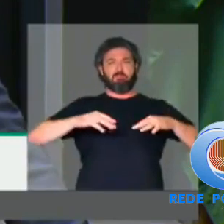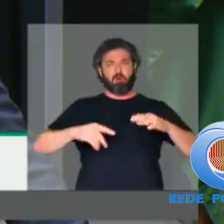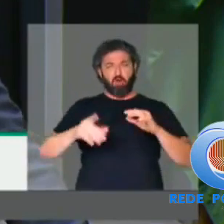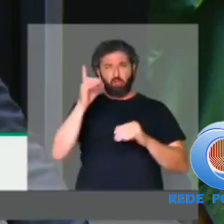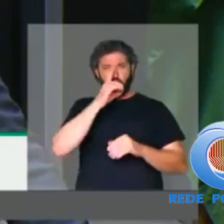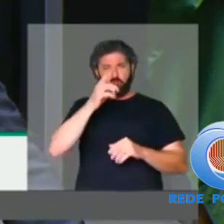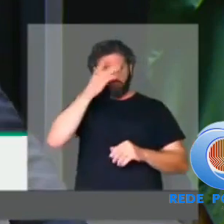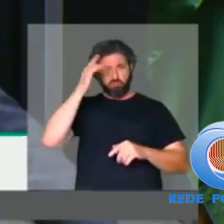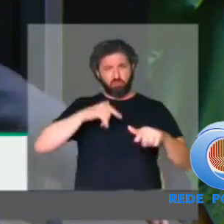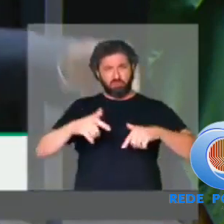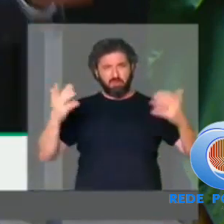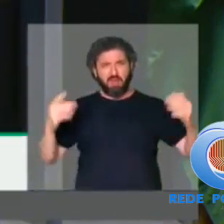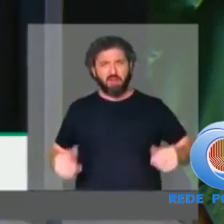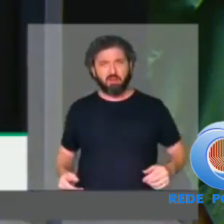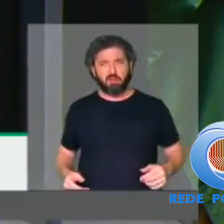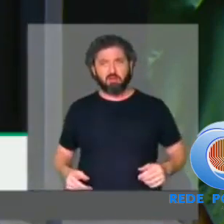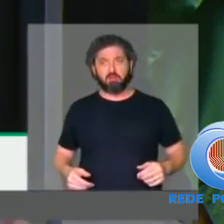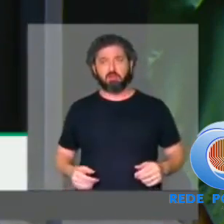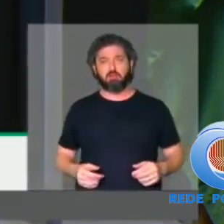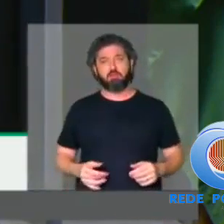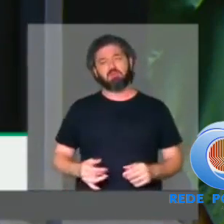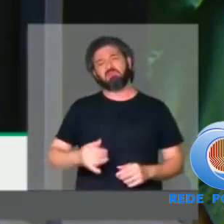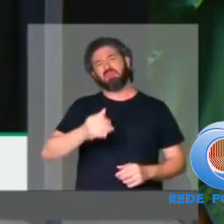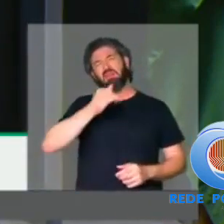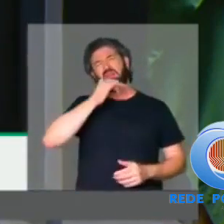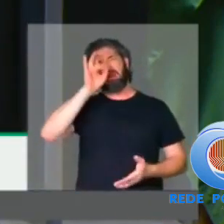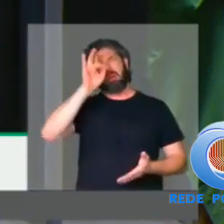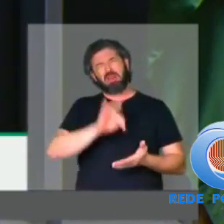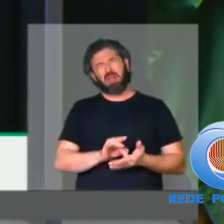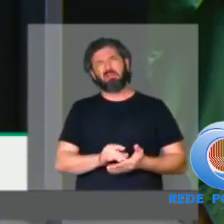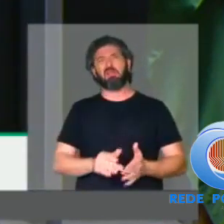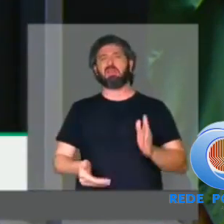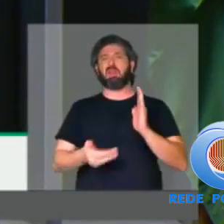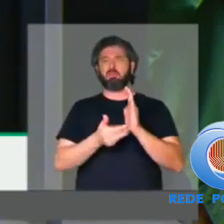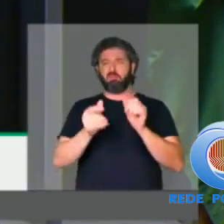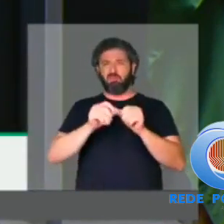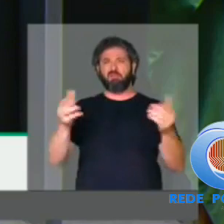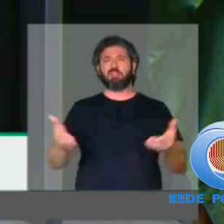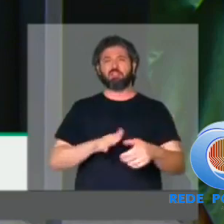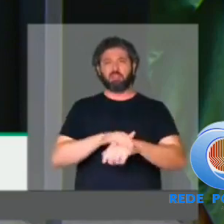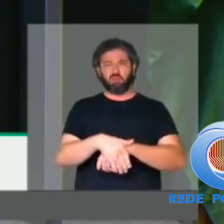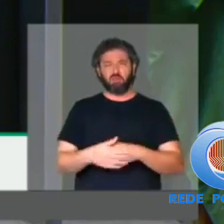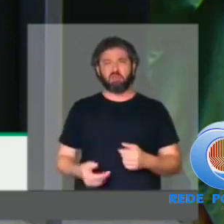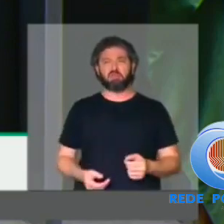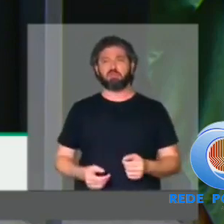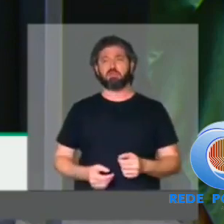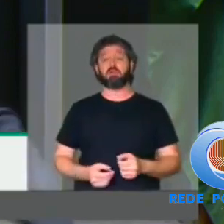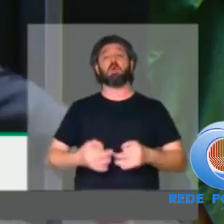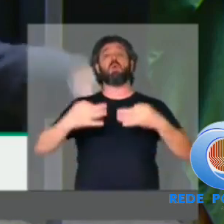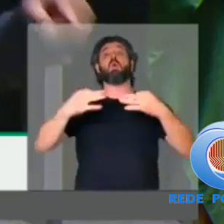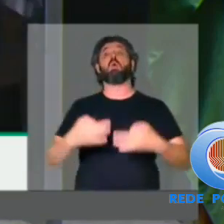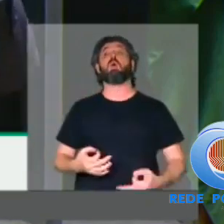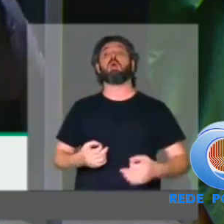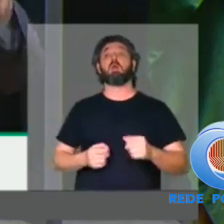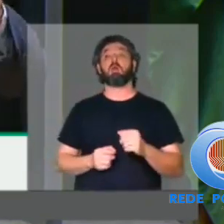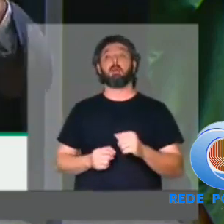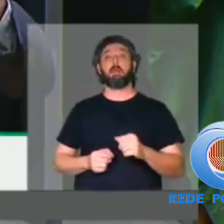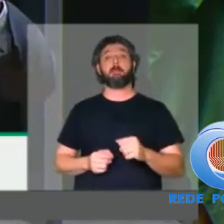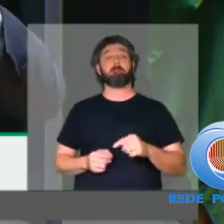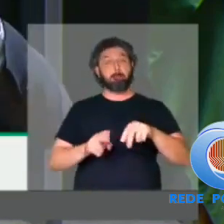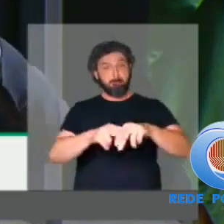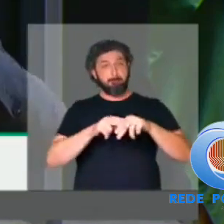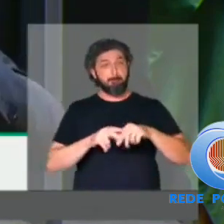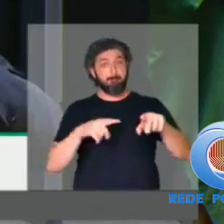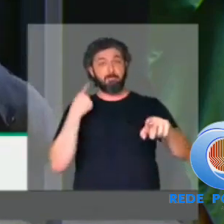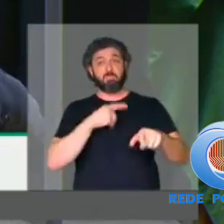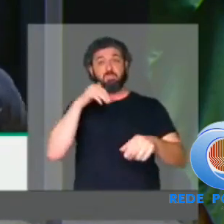trabalhador aos domingos. Que lamentável papel a Câmara vai cumprir nessa noite. O correto, e é